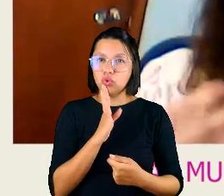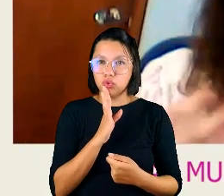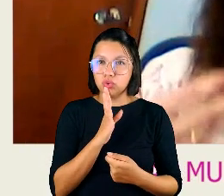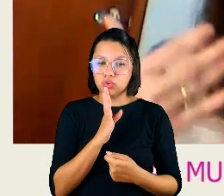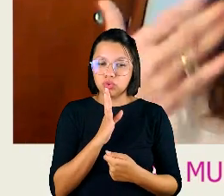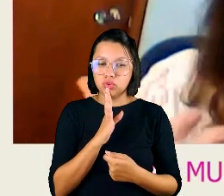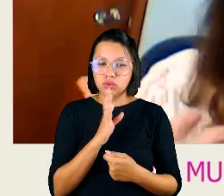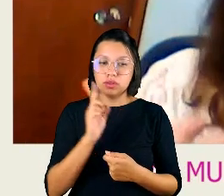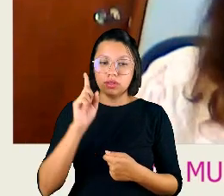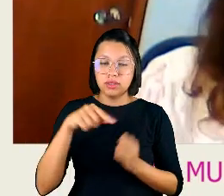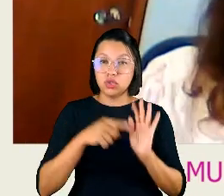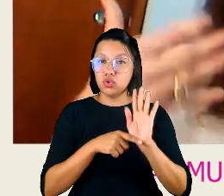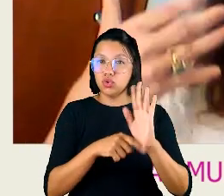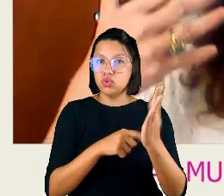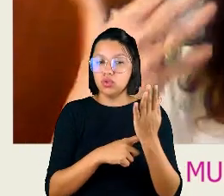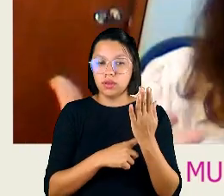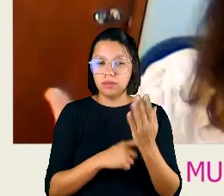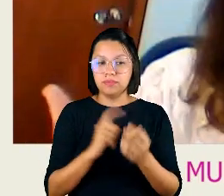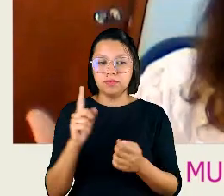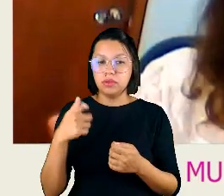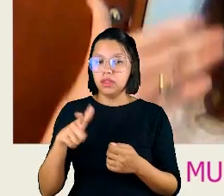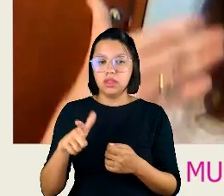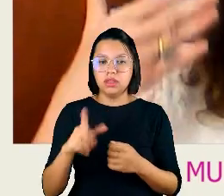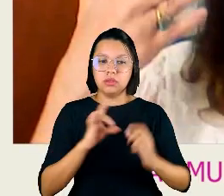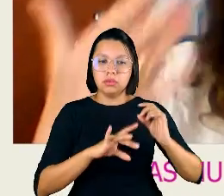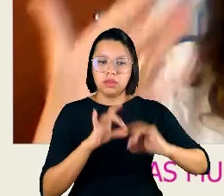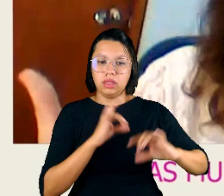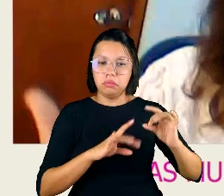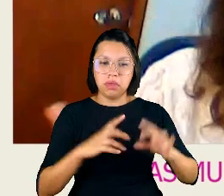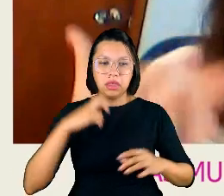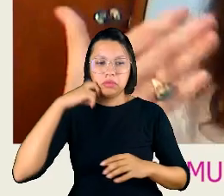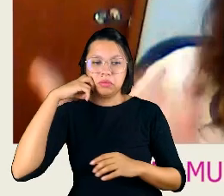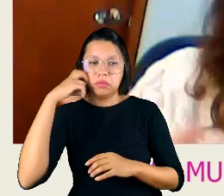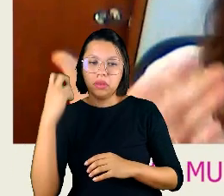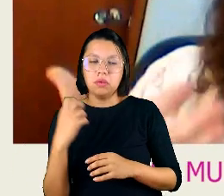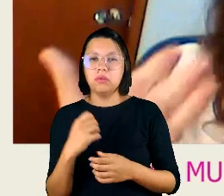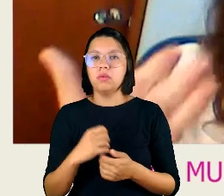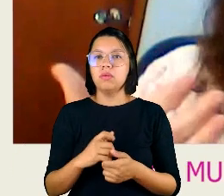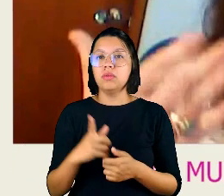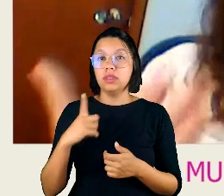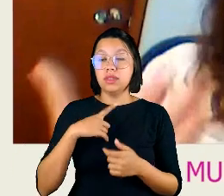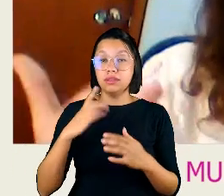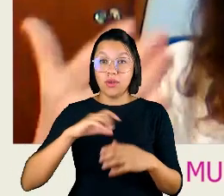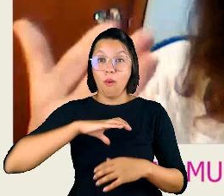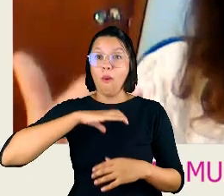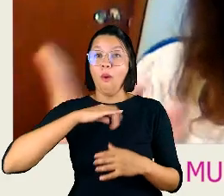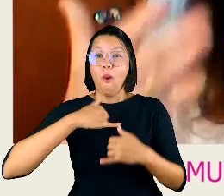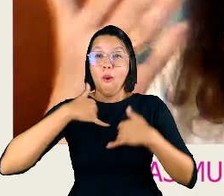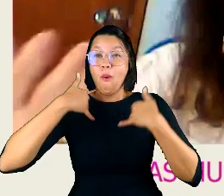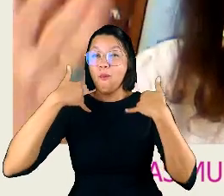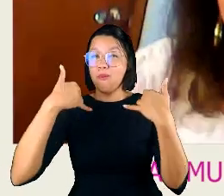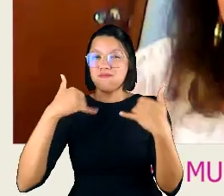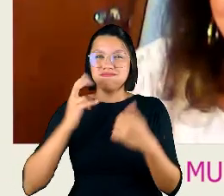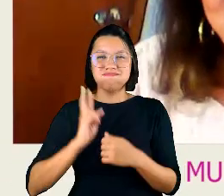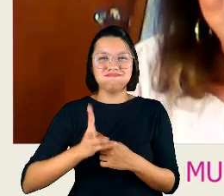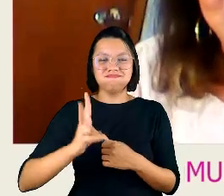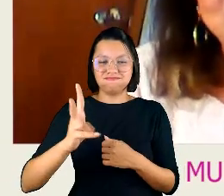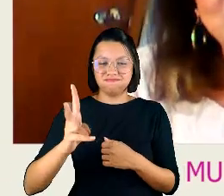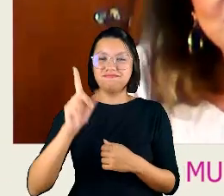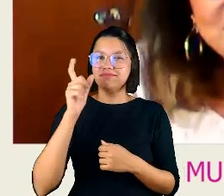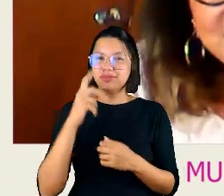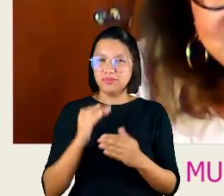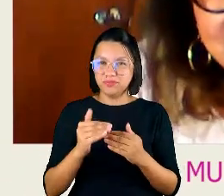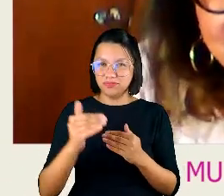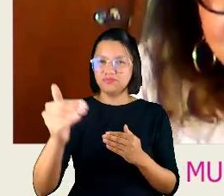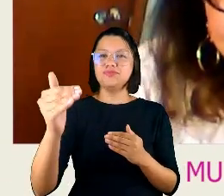solidárias e não ter medo, não ter vergonha e ter orgulho de continuar a seguir. É isso que eu acho.